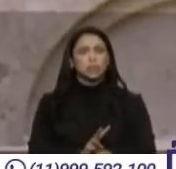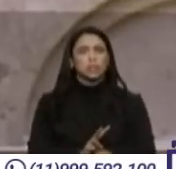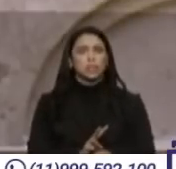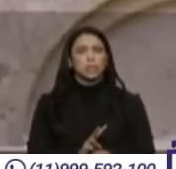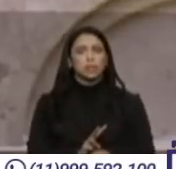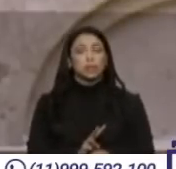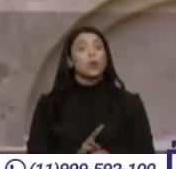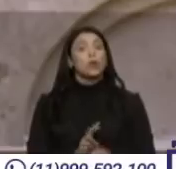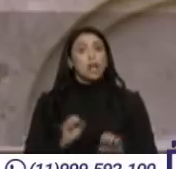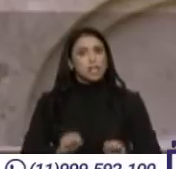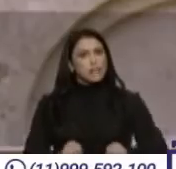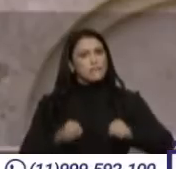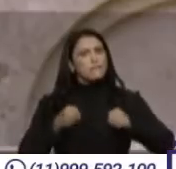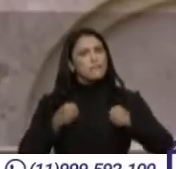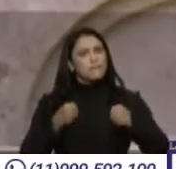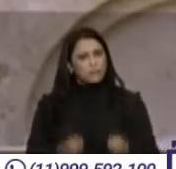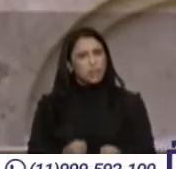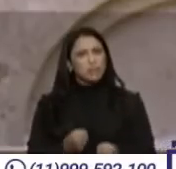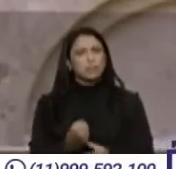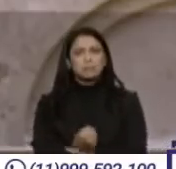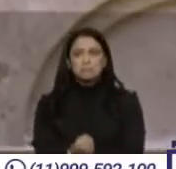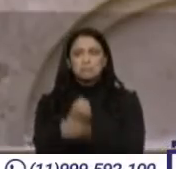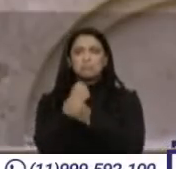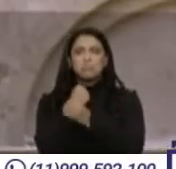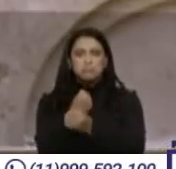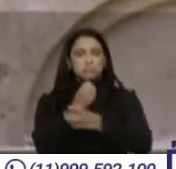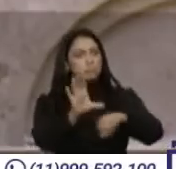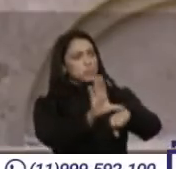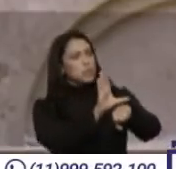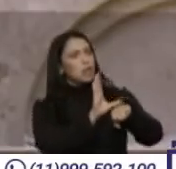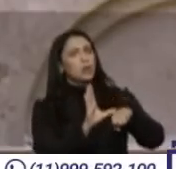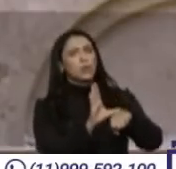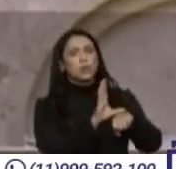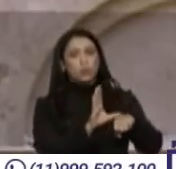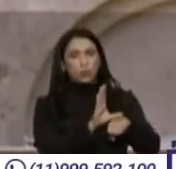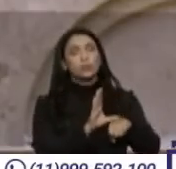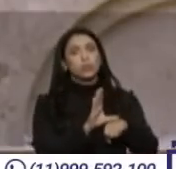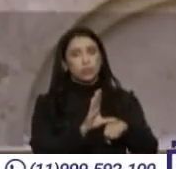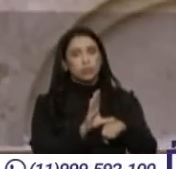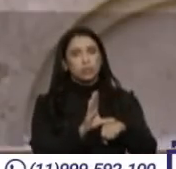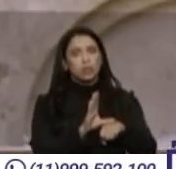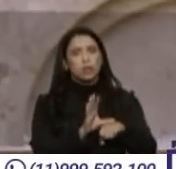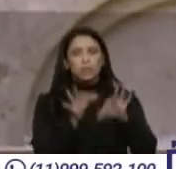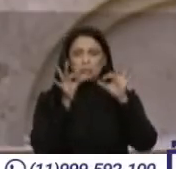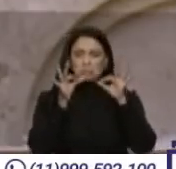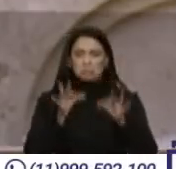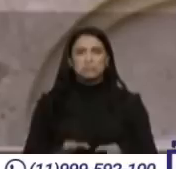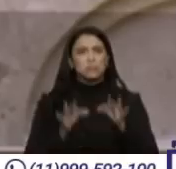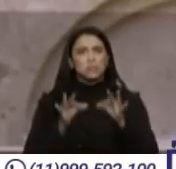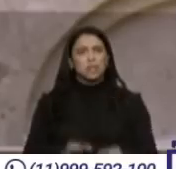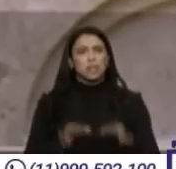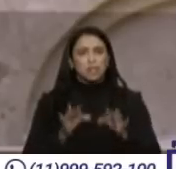incondicional defesa da supremacia da Constituição e da integridade da